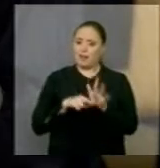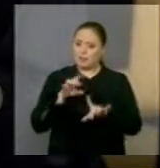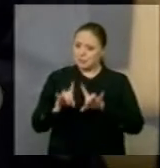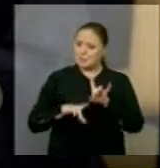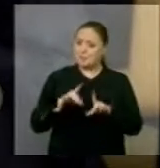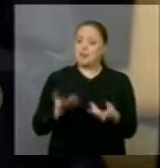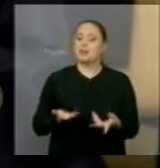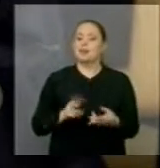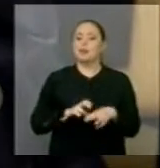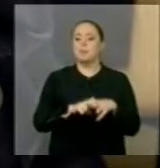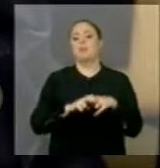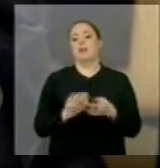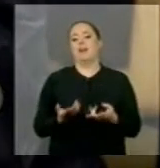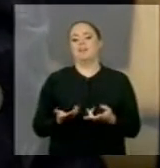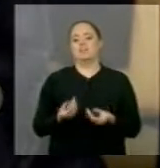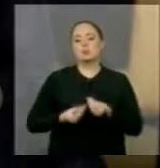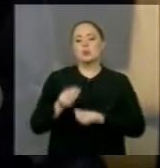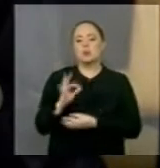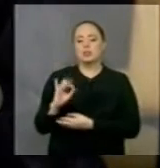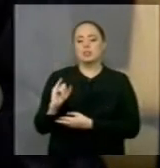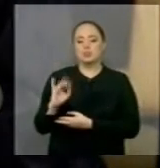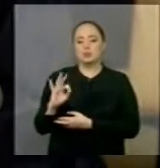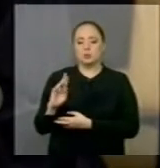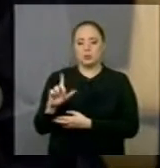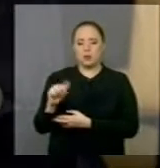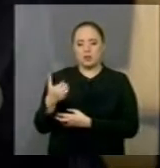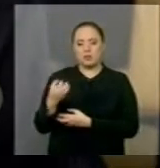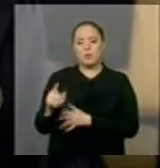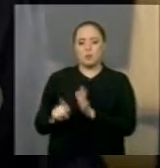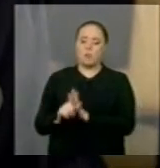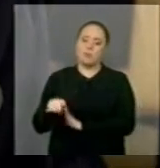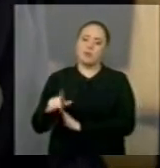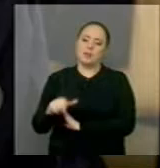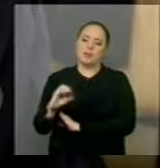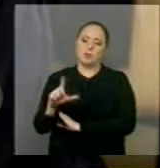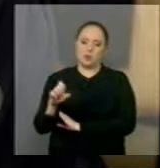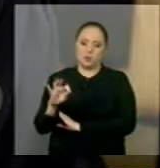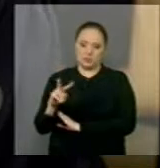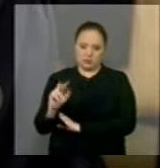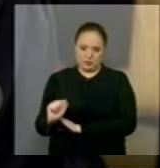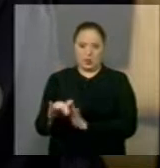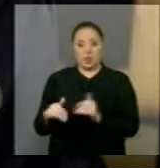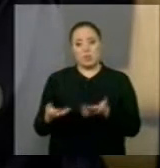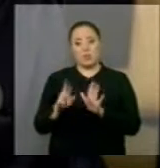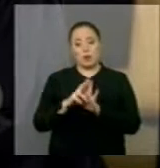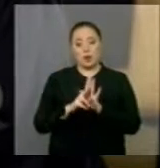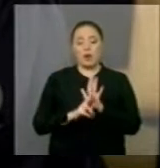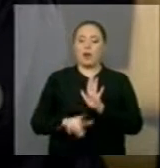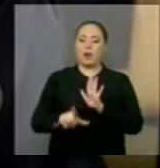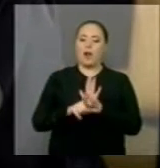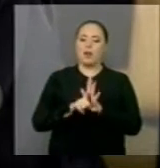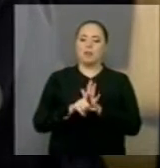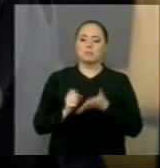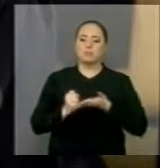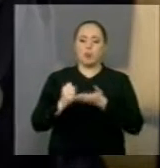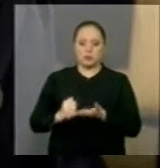até por conta da natureza da titulação, que é coletiva. Inclusive, a lei ou o ato normativo que dá